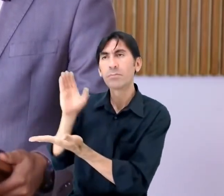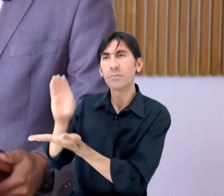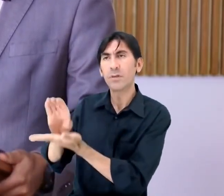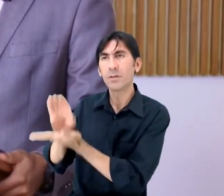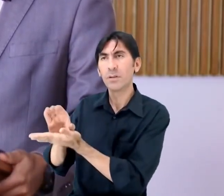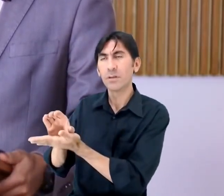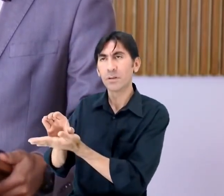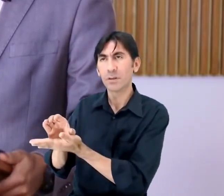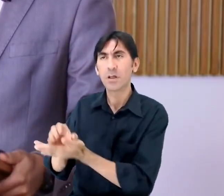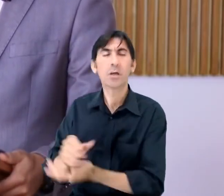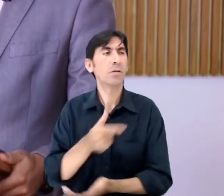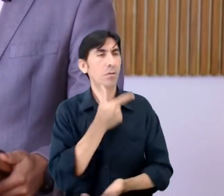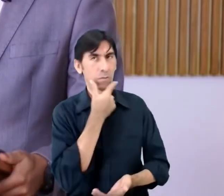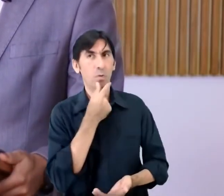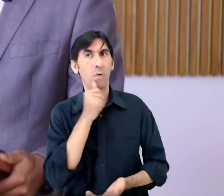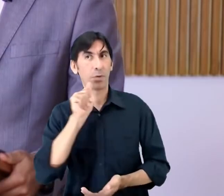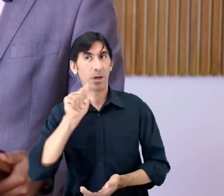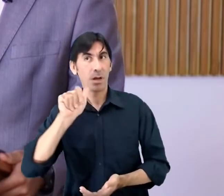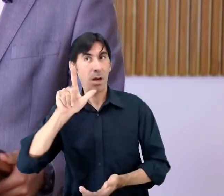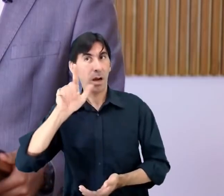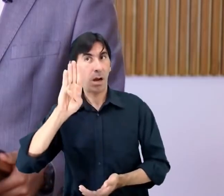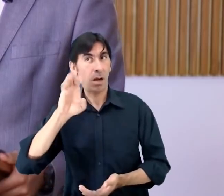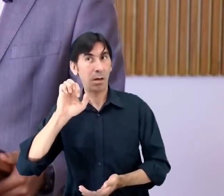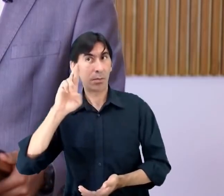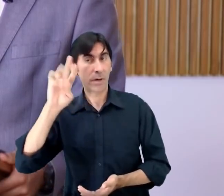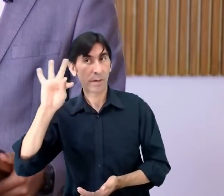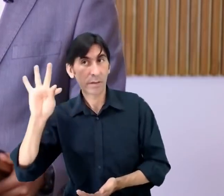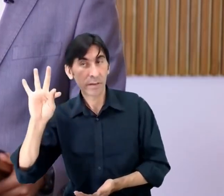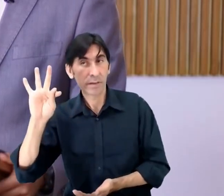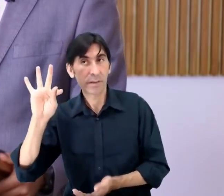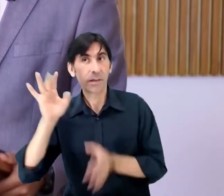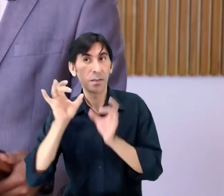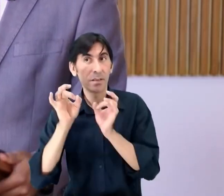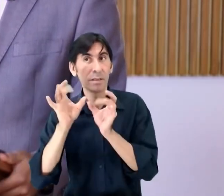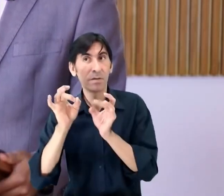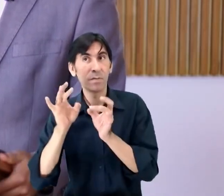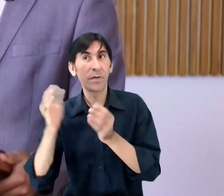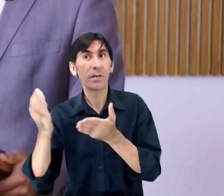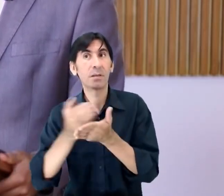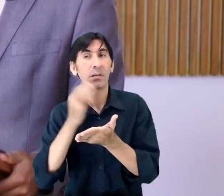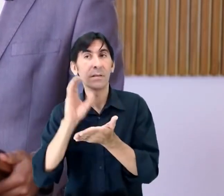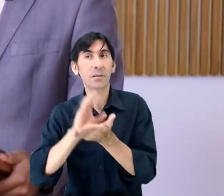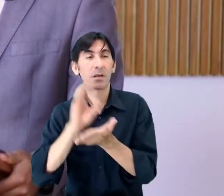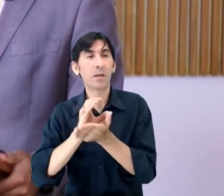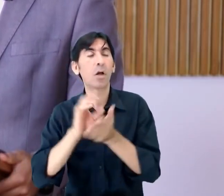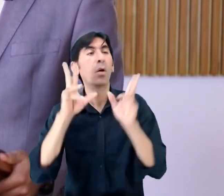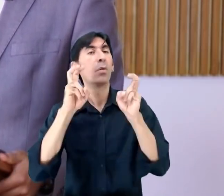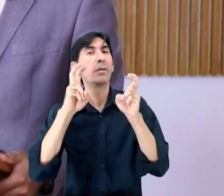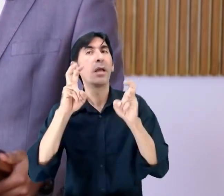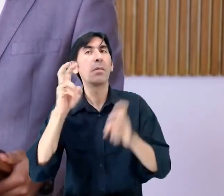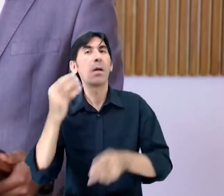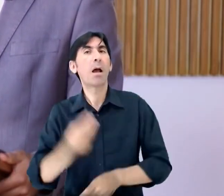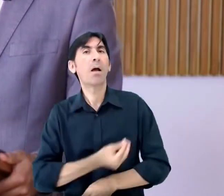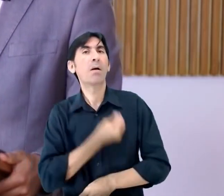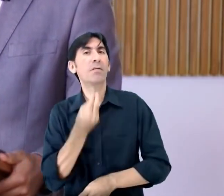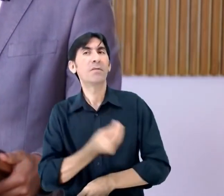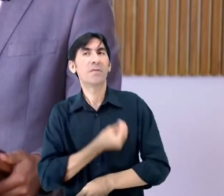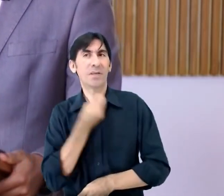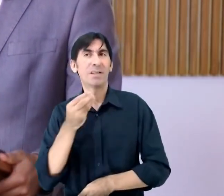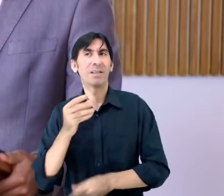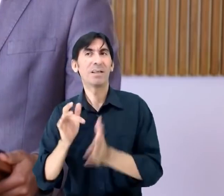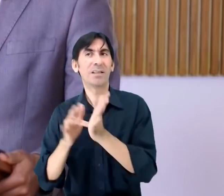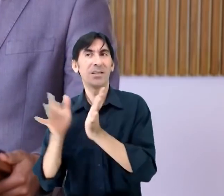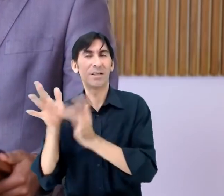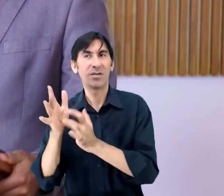Albert Stauffer lhe vende o livro Vida de Jesus. Essa